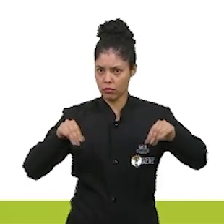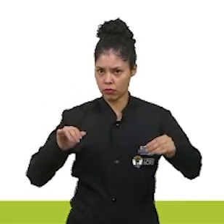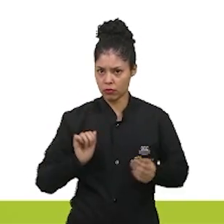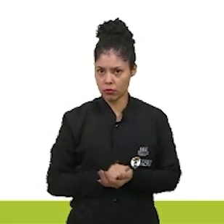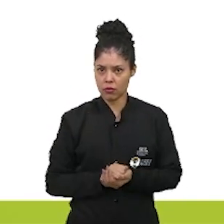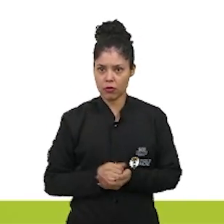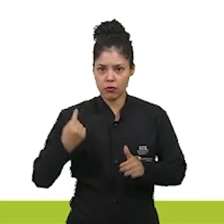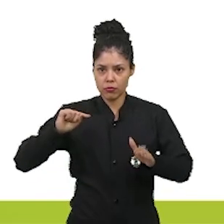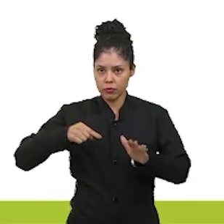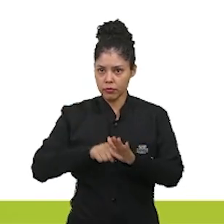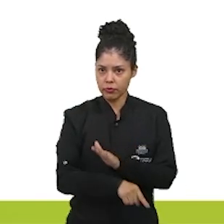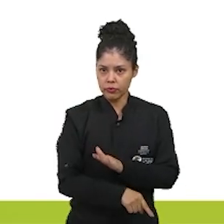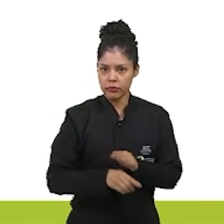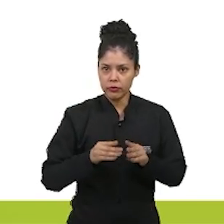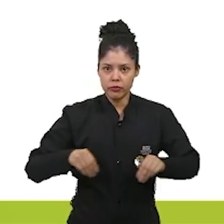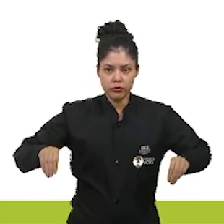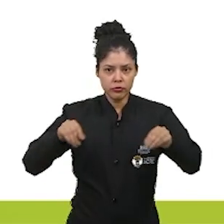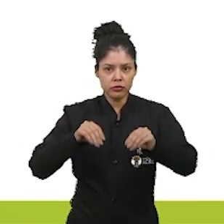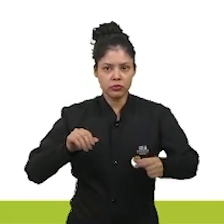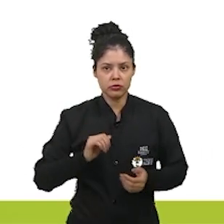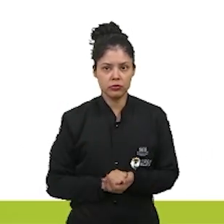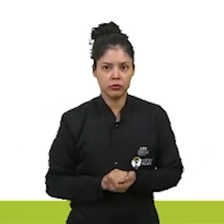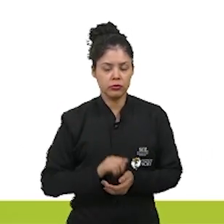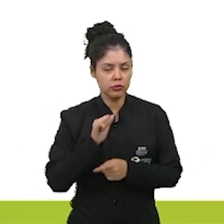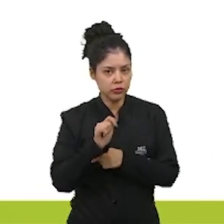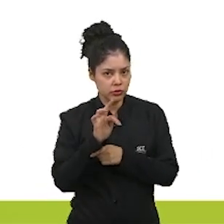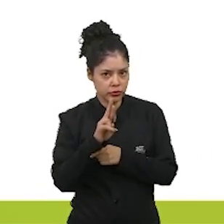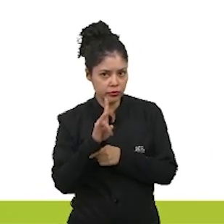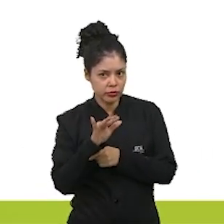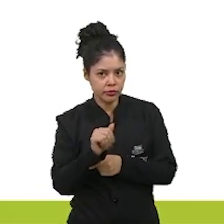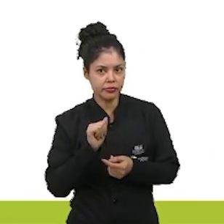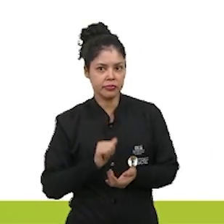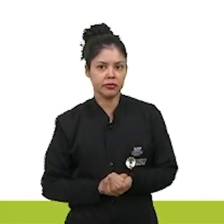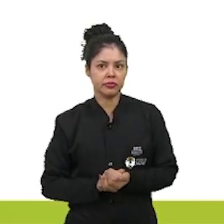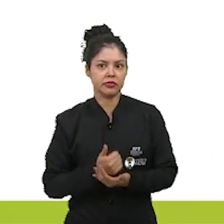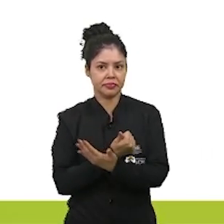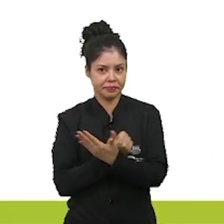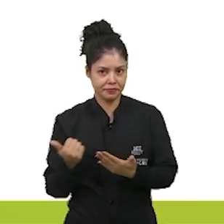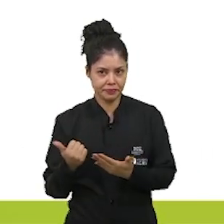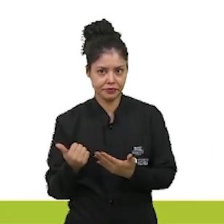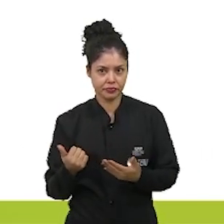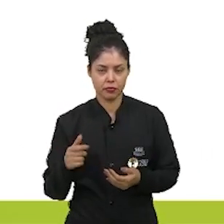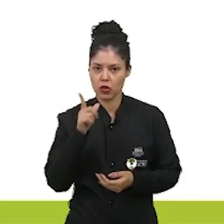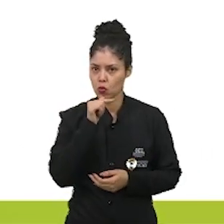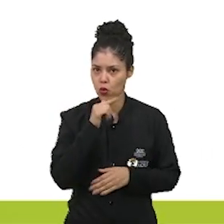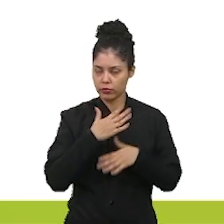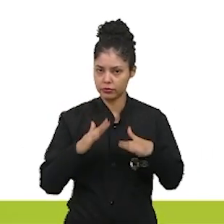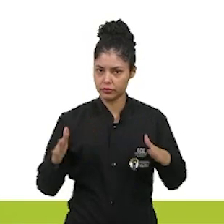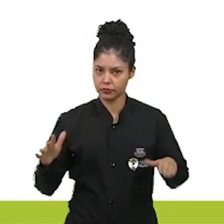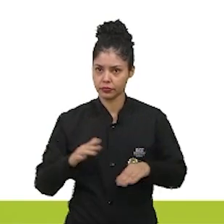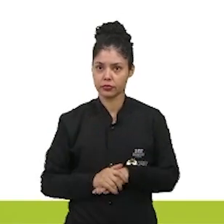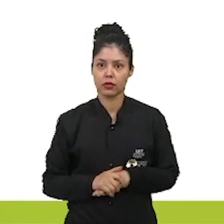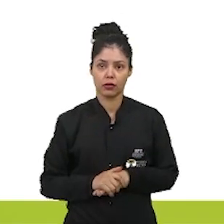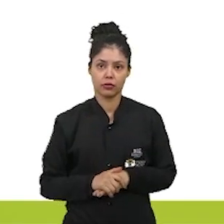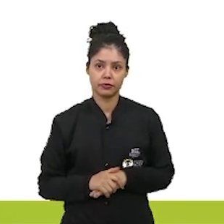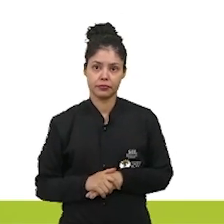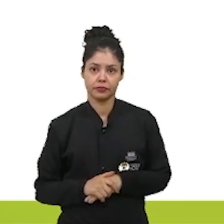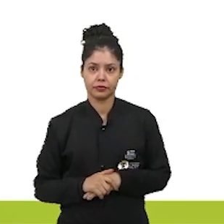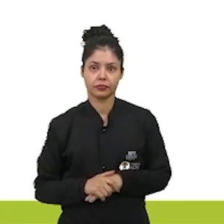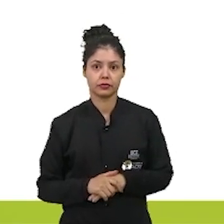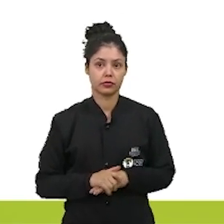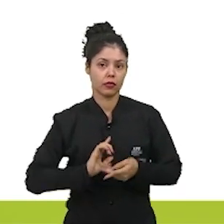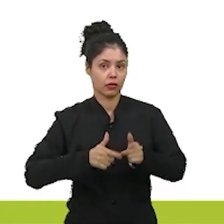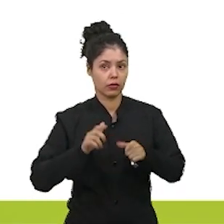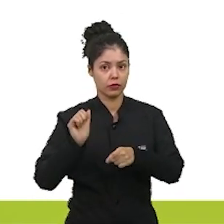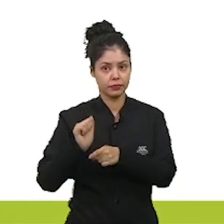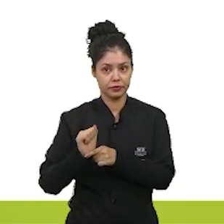C, profundidade do solo. D, intervenção antrópica e ação de recursos de água. Nós temos aqui o gabarito como a